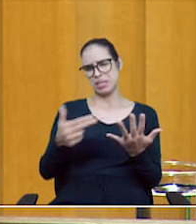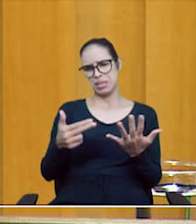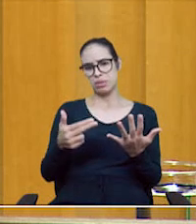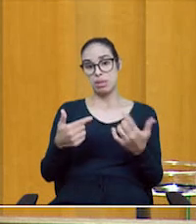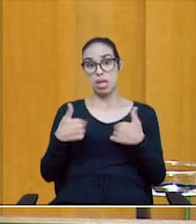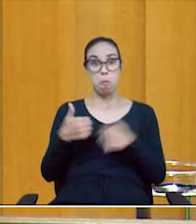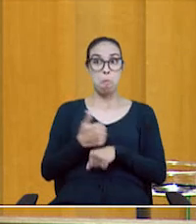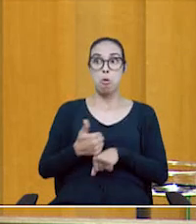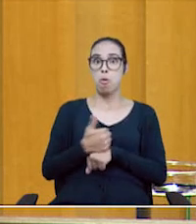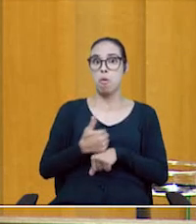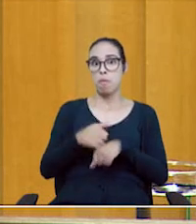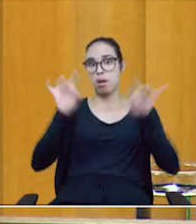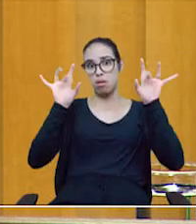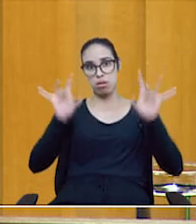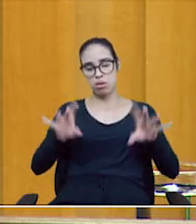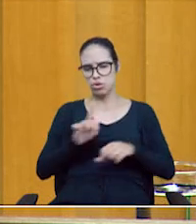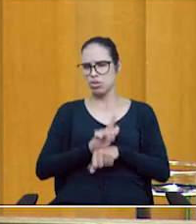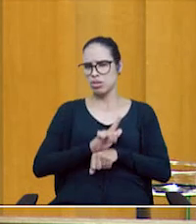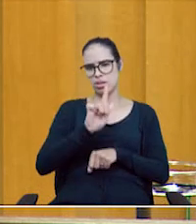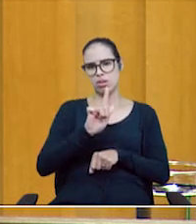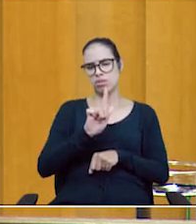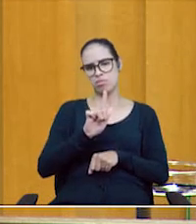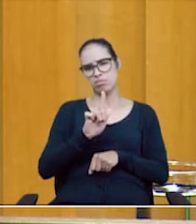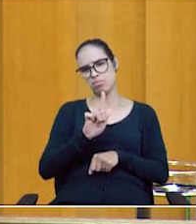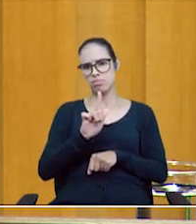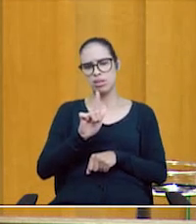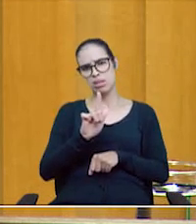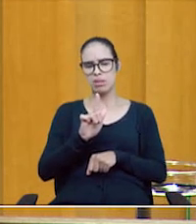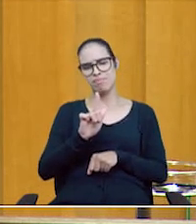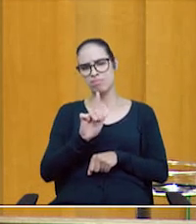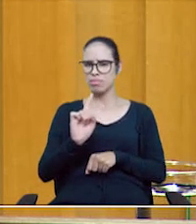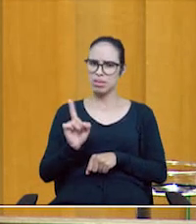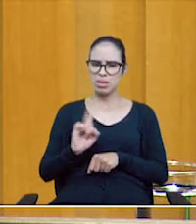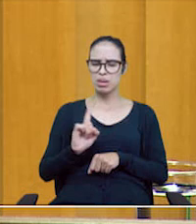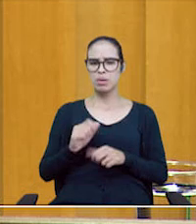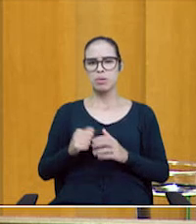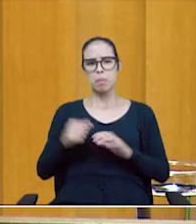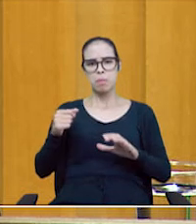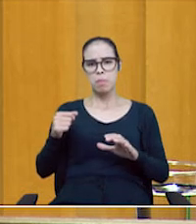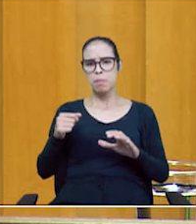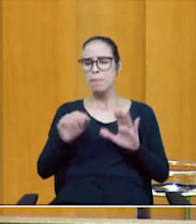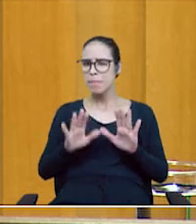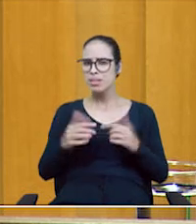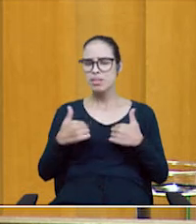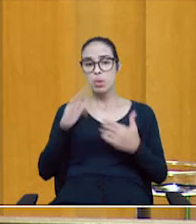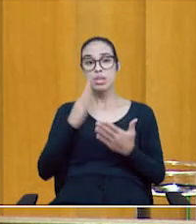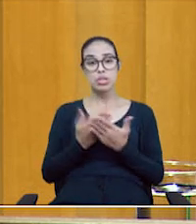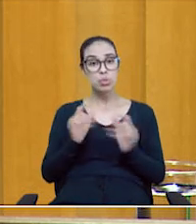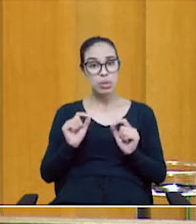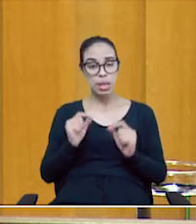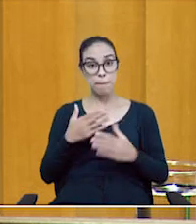falar, diria, com alguma propriedade sobre esse tema, com mais profundidade, mas eu acredito que o meu lugar